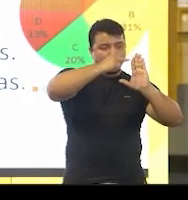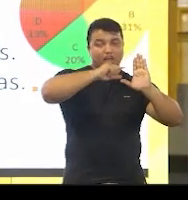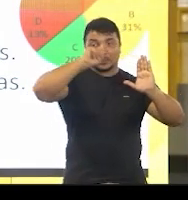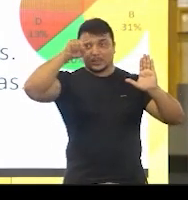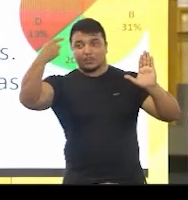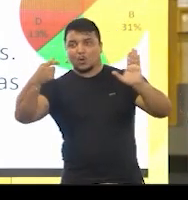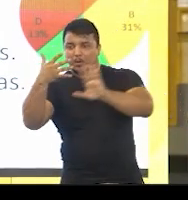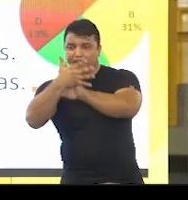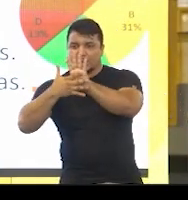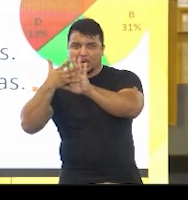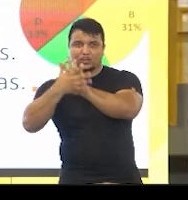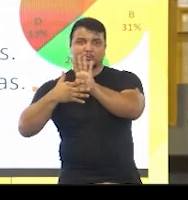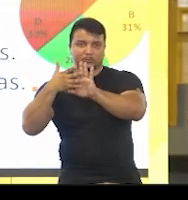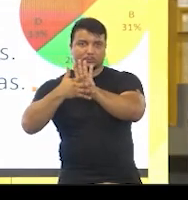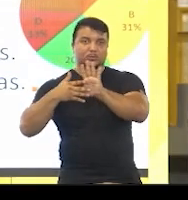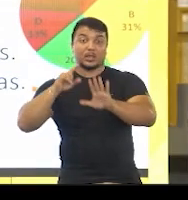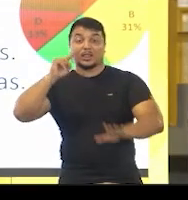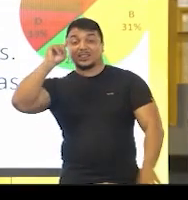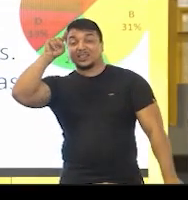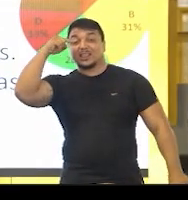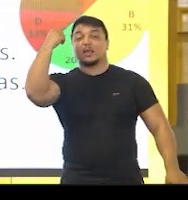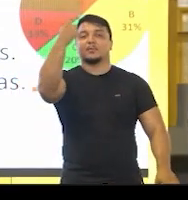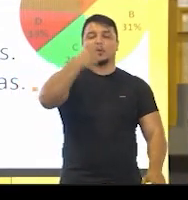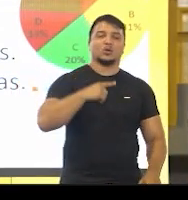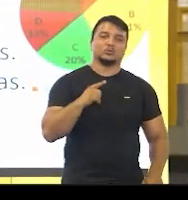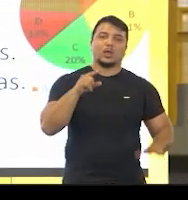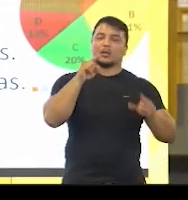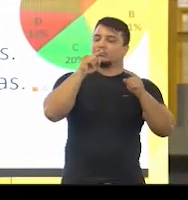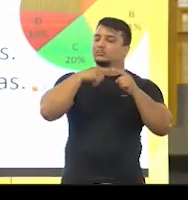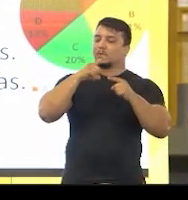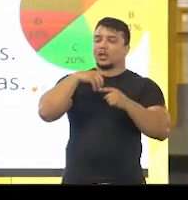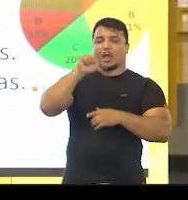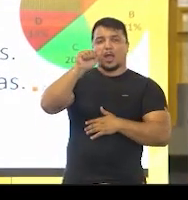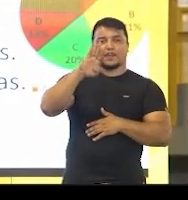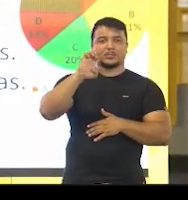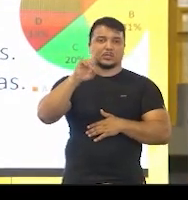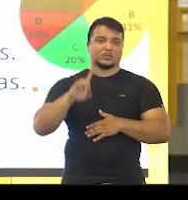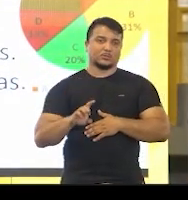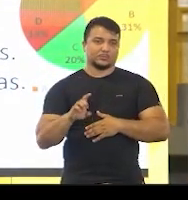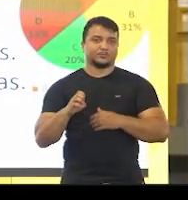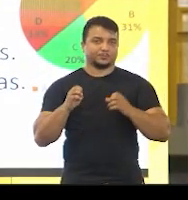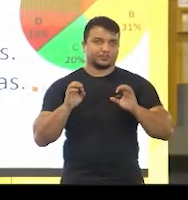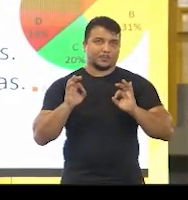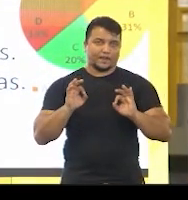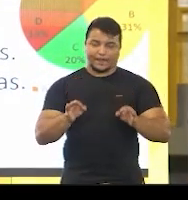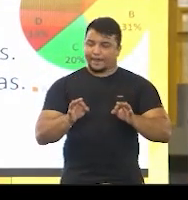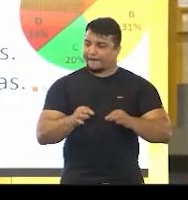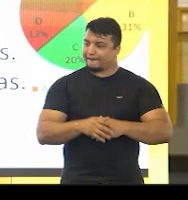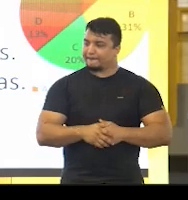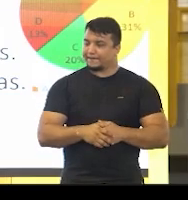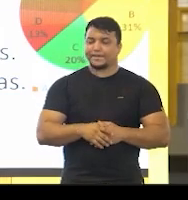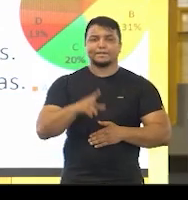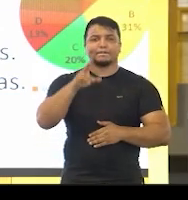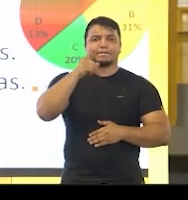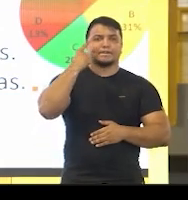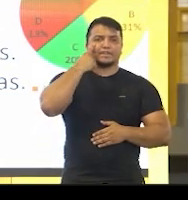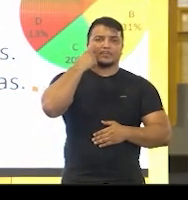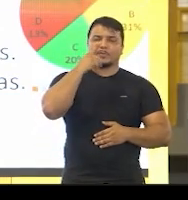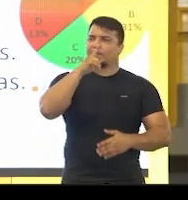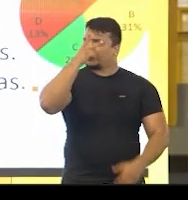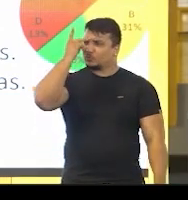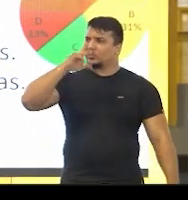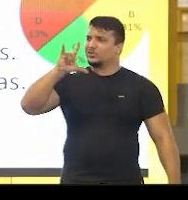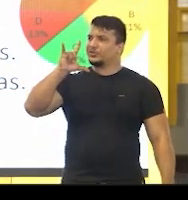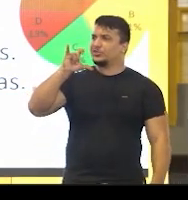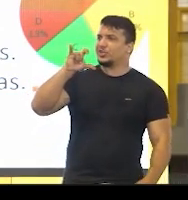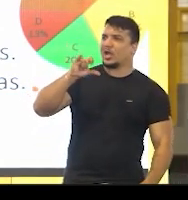ao texto base, depois você vem para as opções. Vocês já ouviram aquela historinha do cara que está lá no